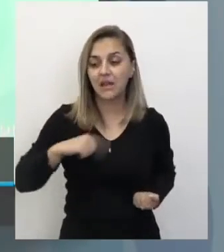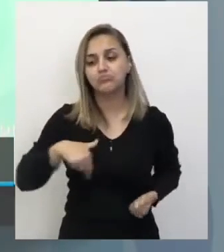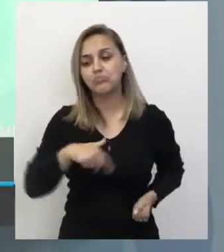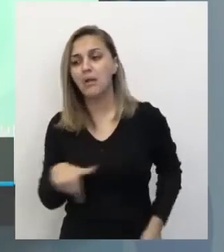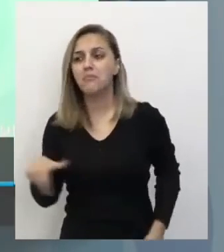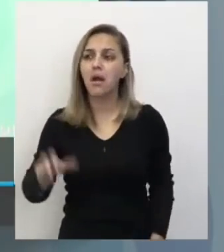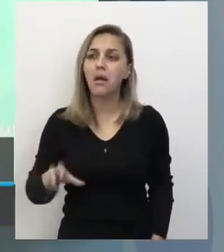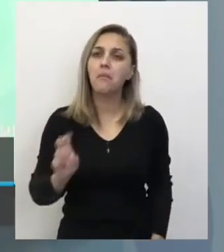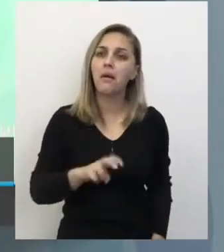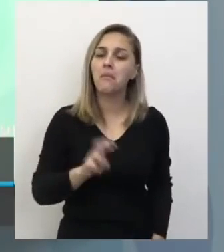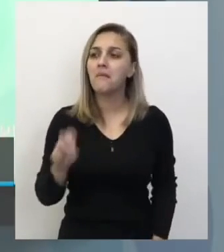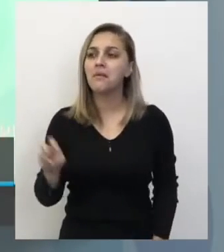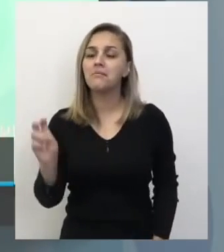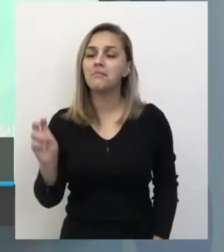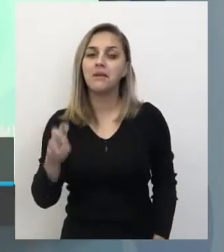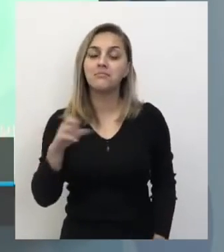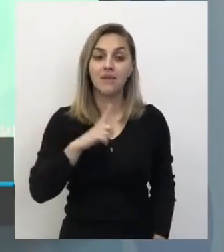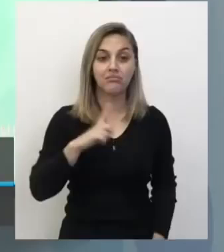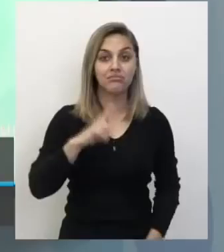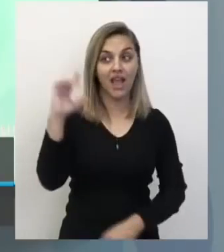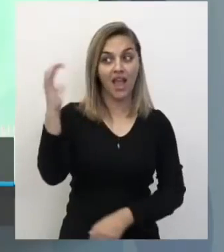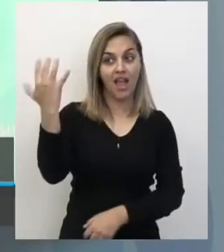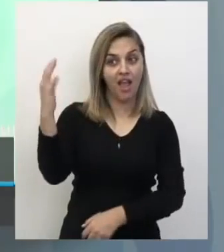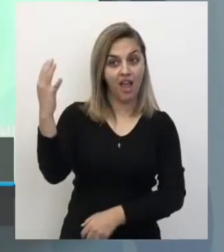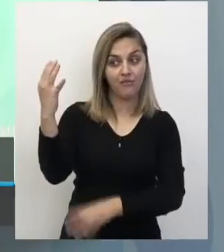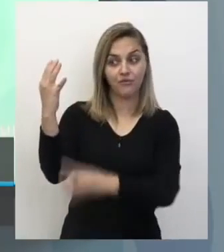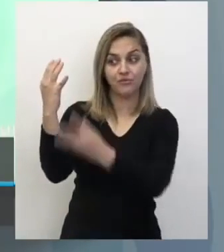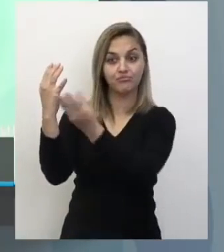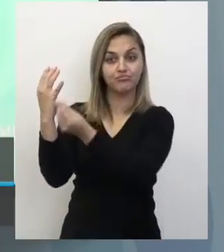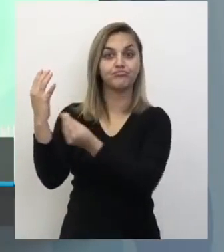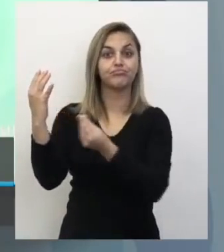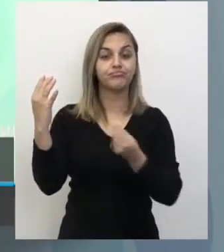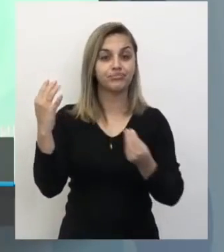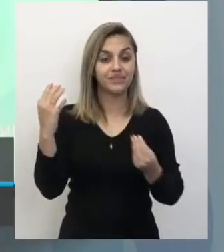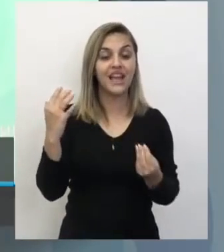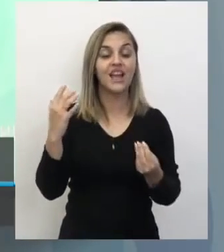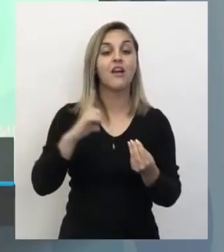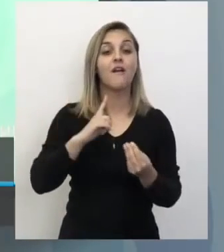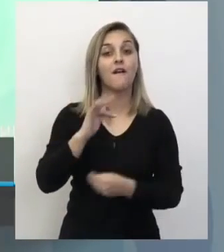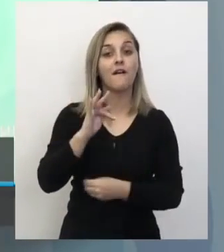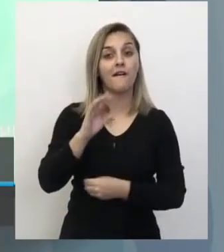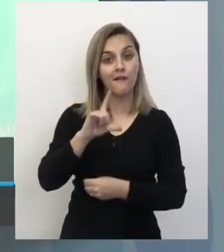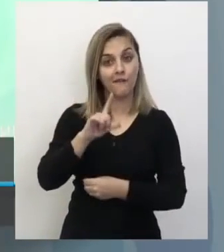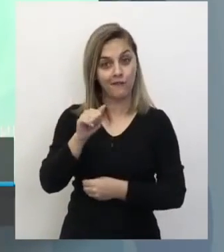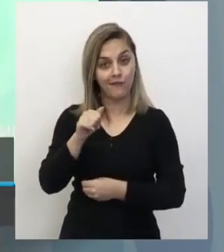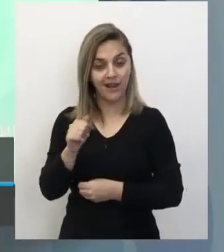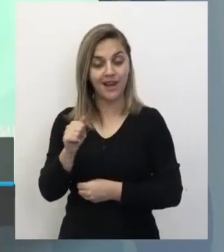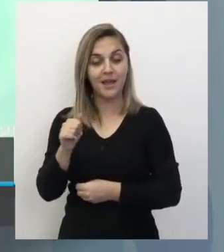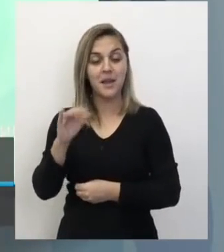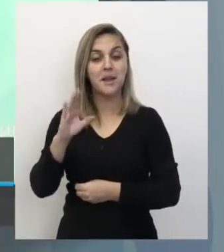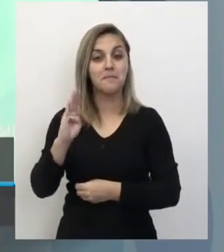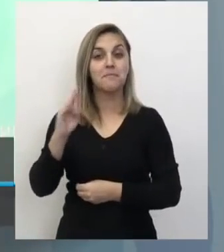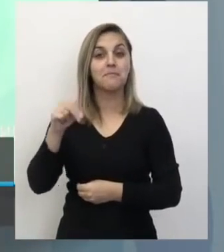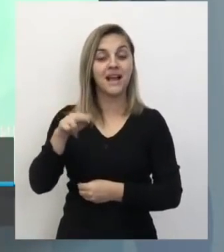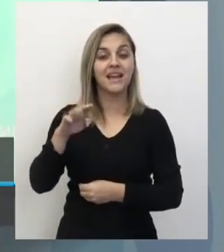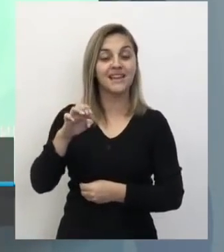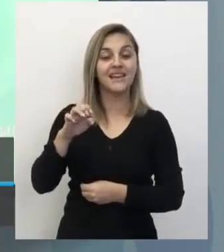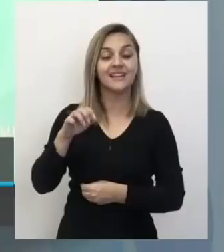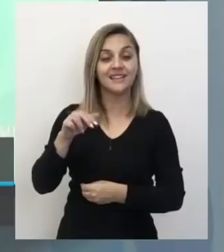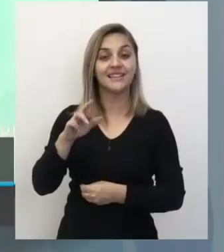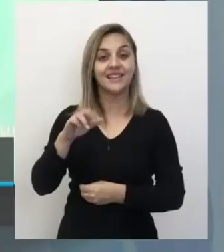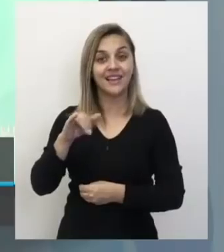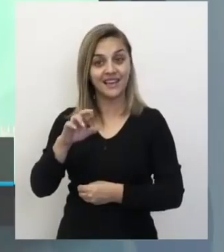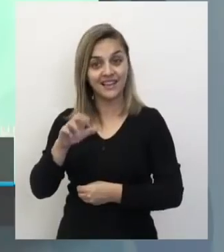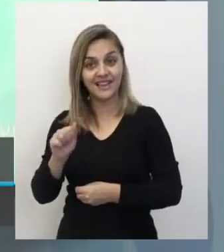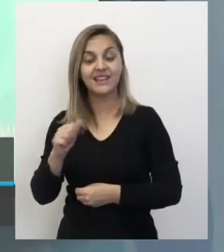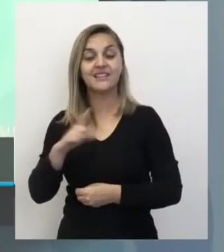ali, dependendo do local que você está. Por exemplo, eu conheço bem o Vale do Ribeira ali, né? Conheço um pouco o Vale do Ribeira, e ali é muita banana, né?